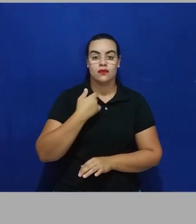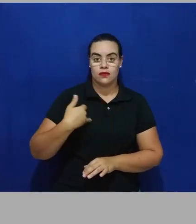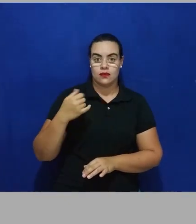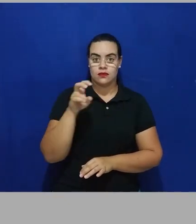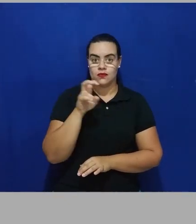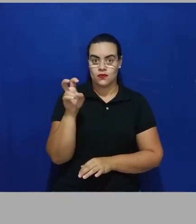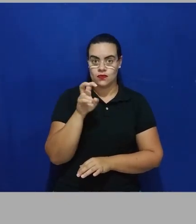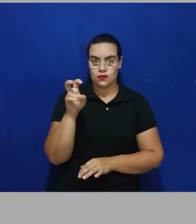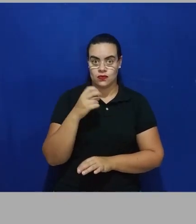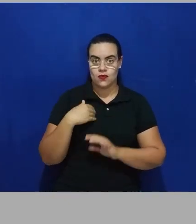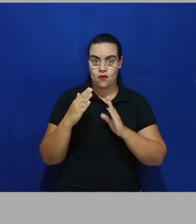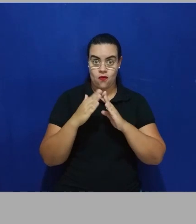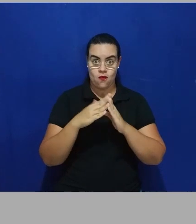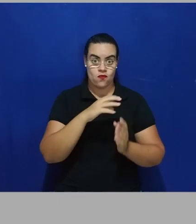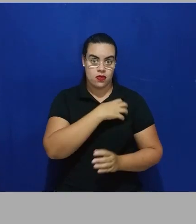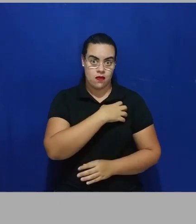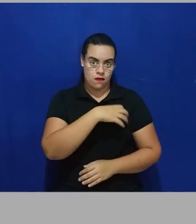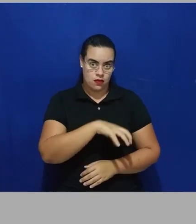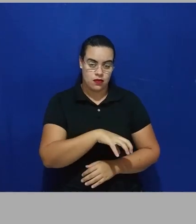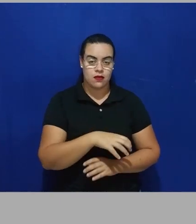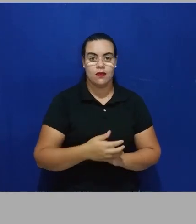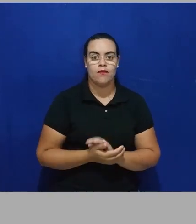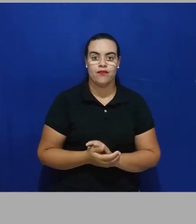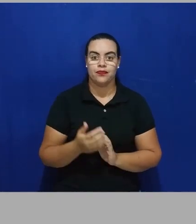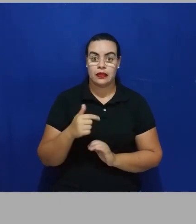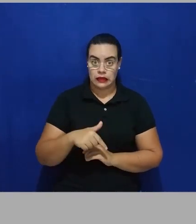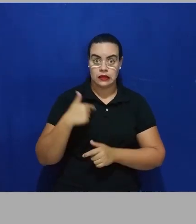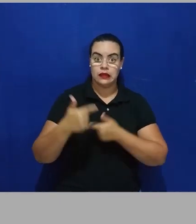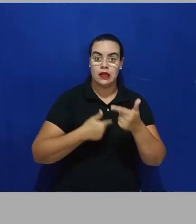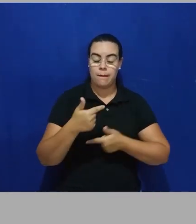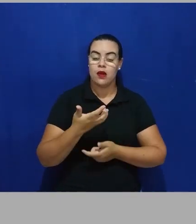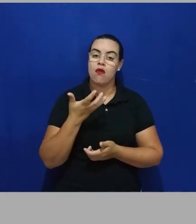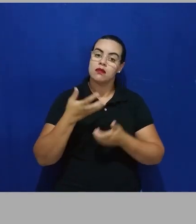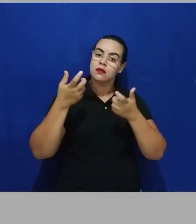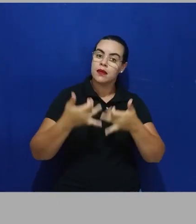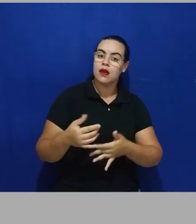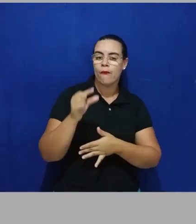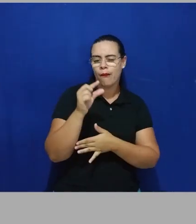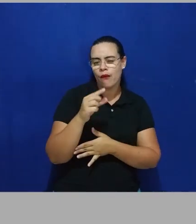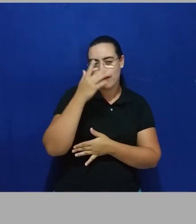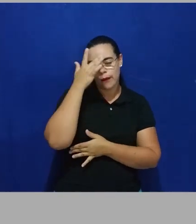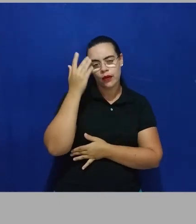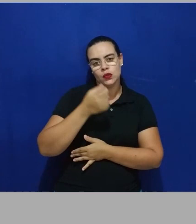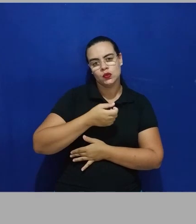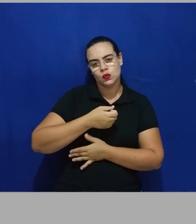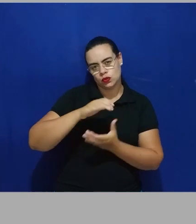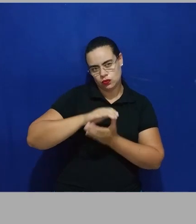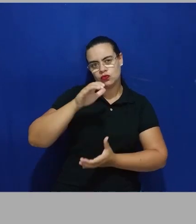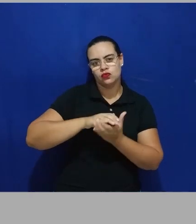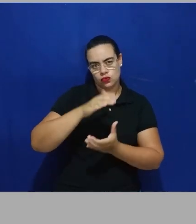Salvador. Nesse trabalho eu queria falar um pouco sobre pessoas idosas, pessoas de mais idade, um